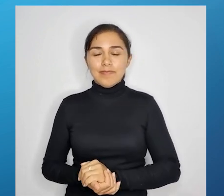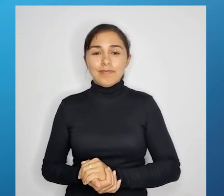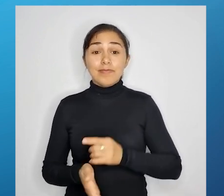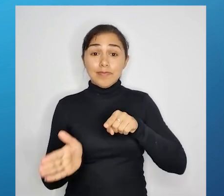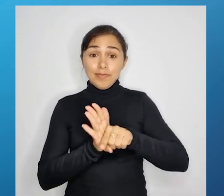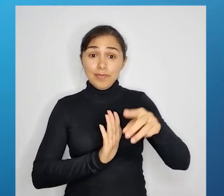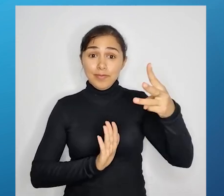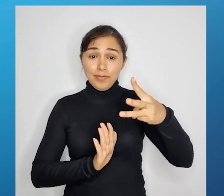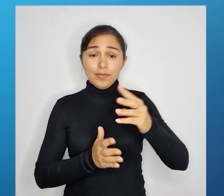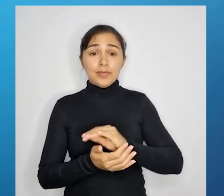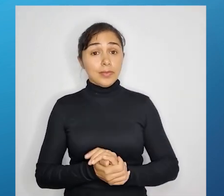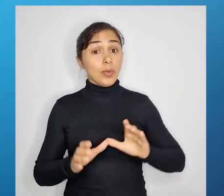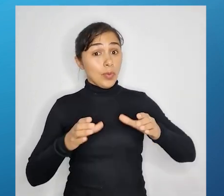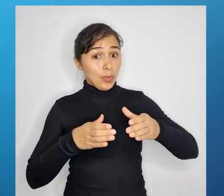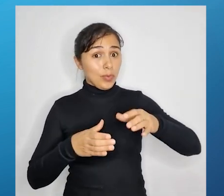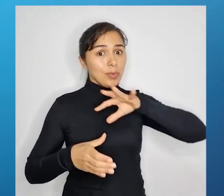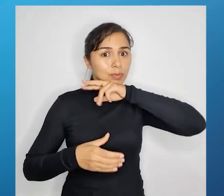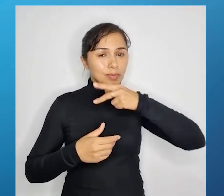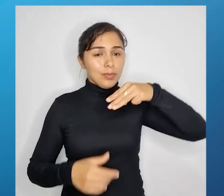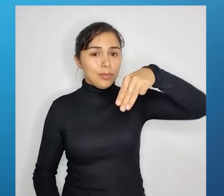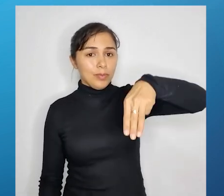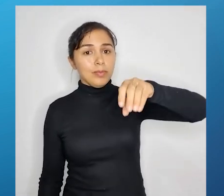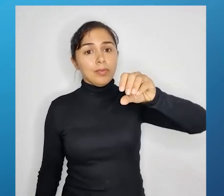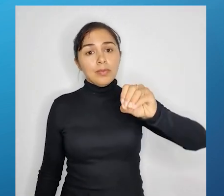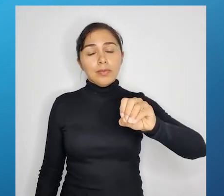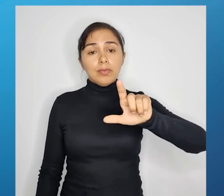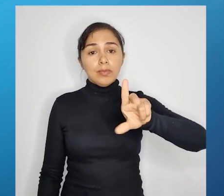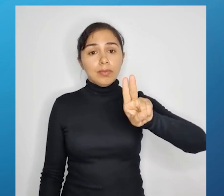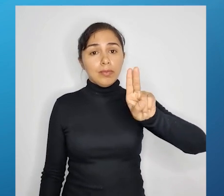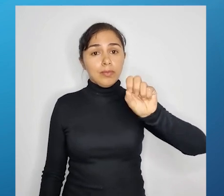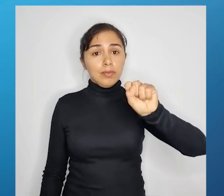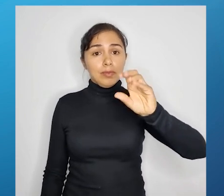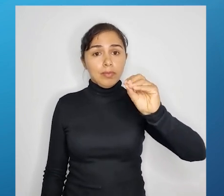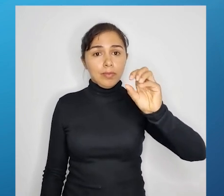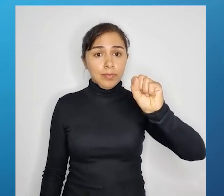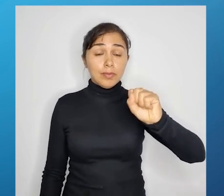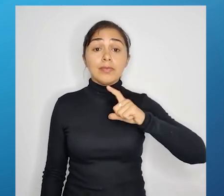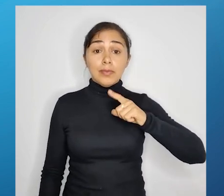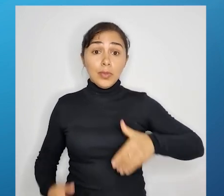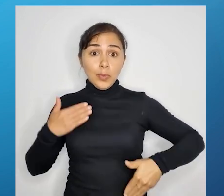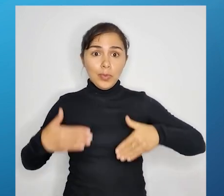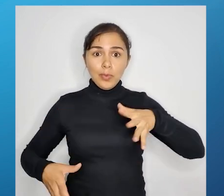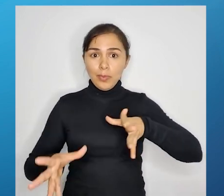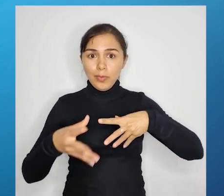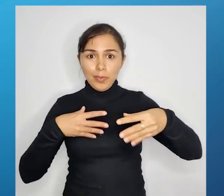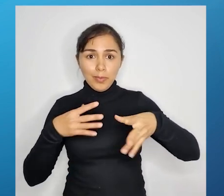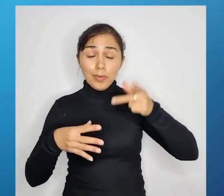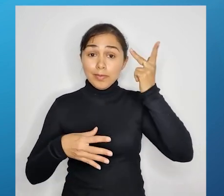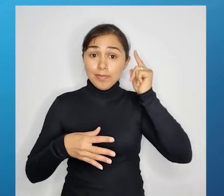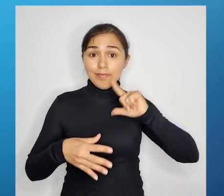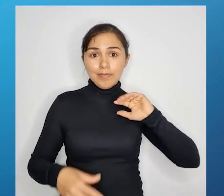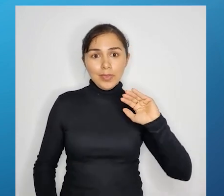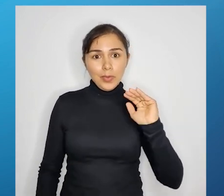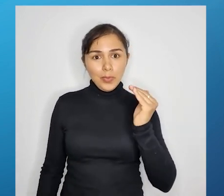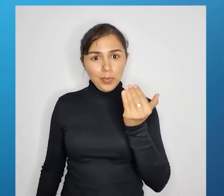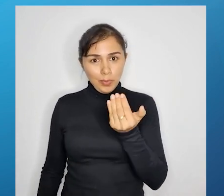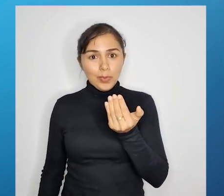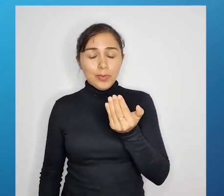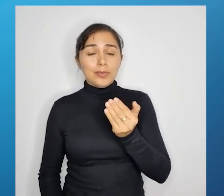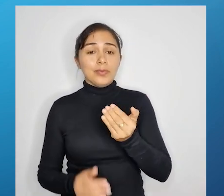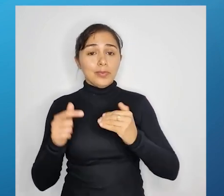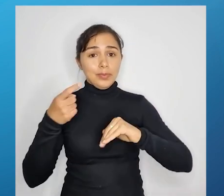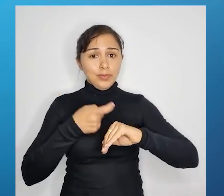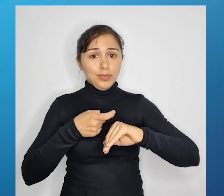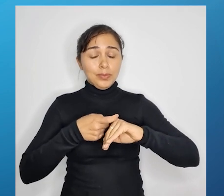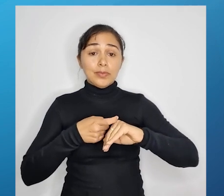3. Os moluscos são animais que apresentam um corpo mole e normalmente possuem conchas. De uma maneira geral, o corpo desses animais